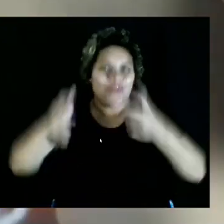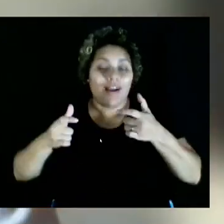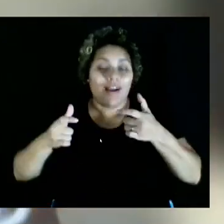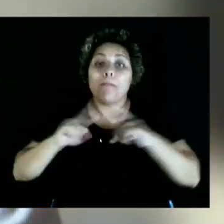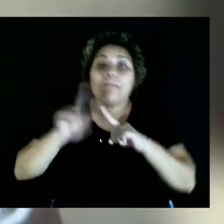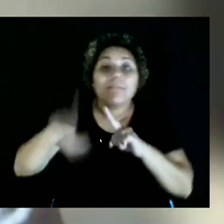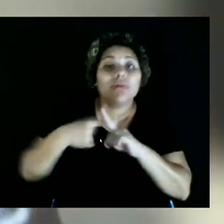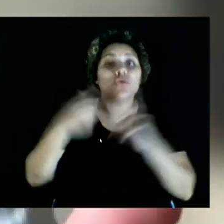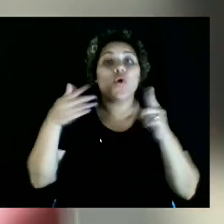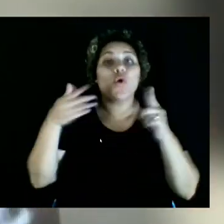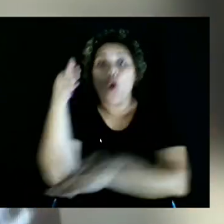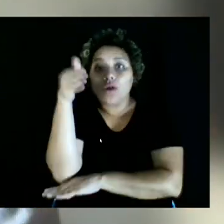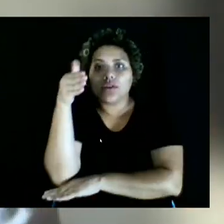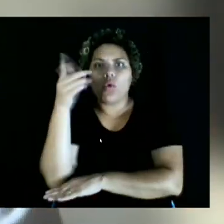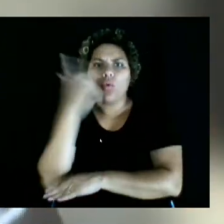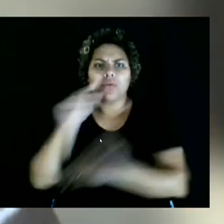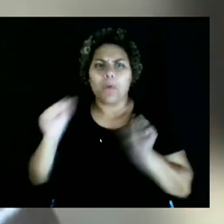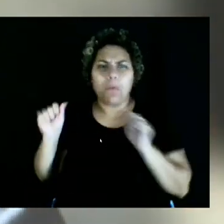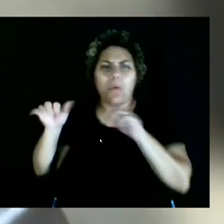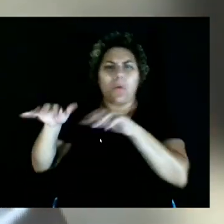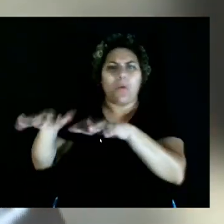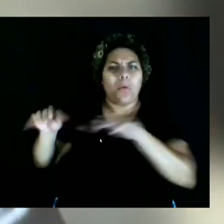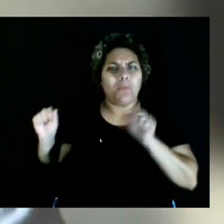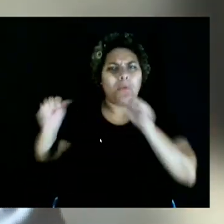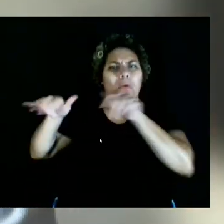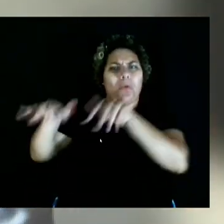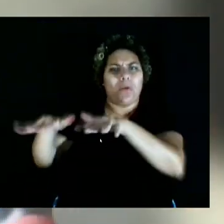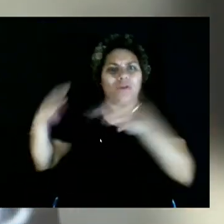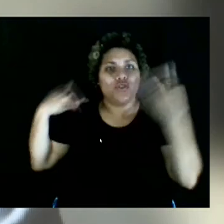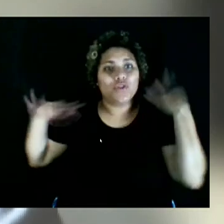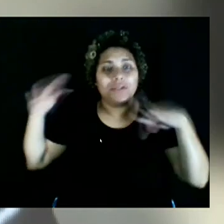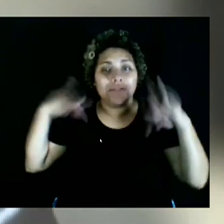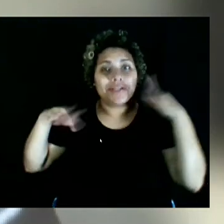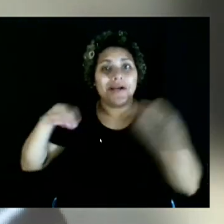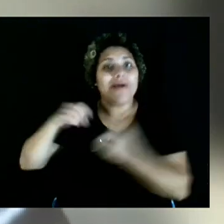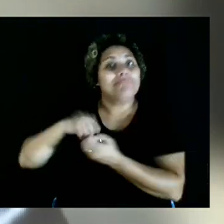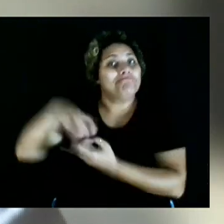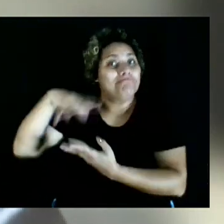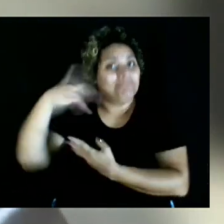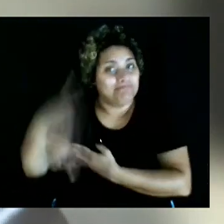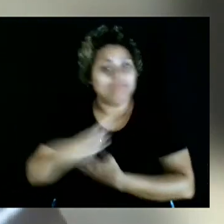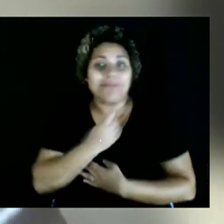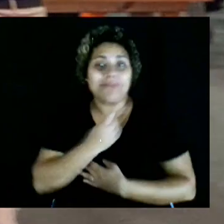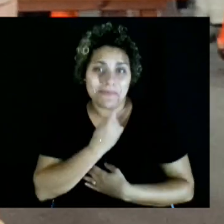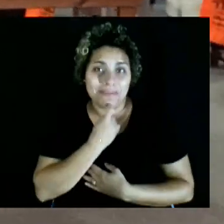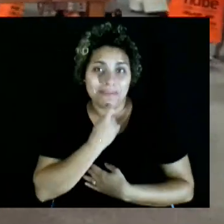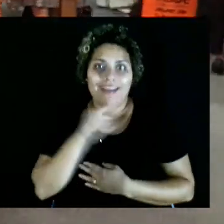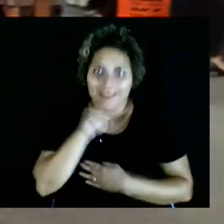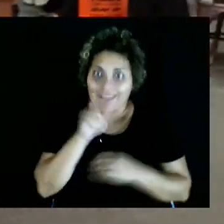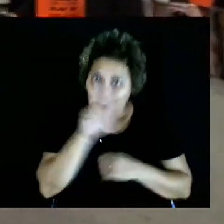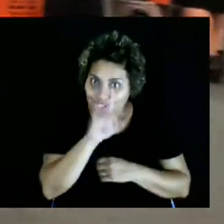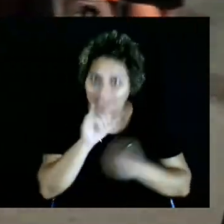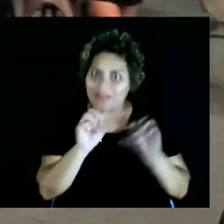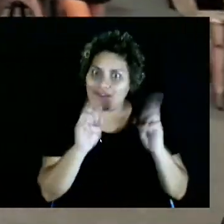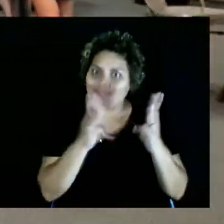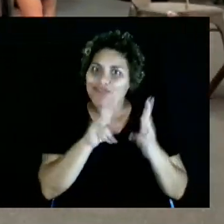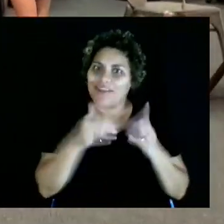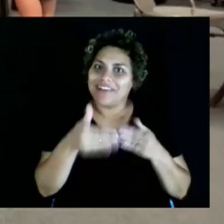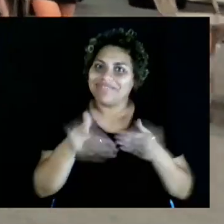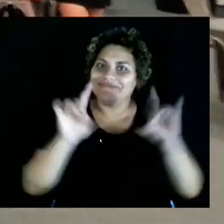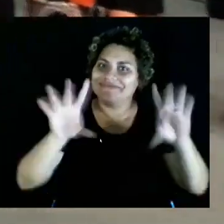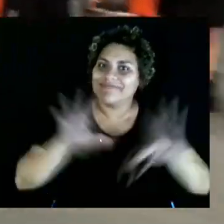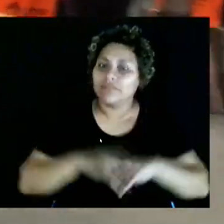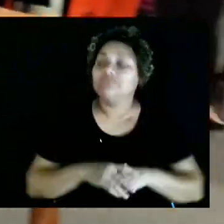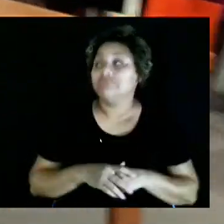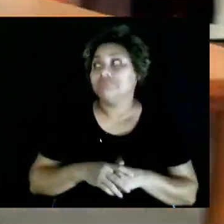suportar esse volume de turistas que vão acabar pintando na cidade na realização daquele evento que vai acontecer. Essa migração do setor